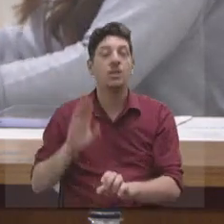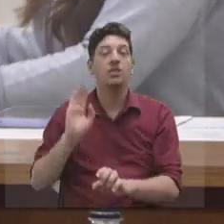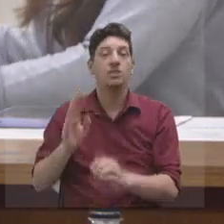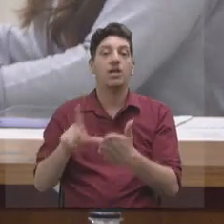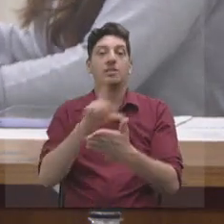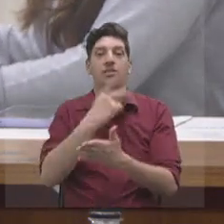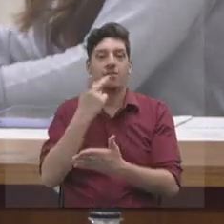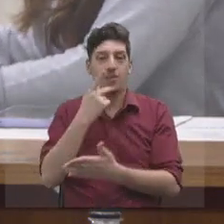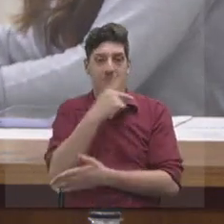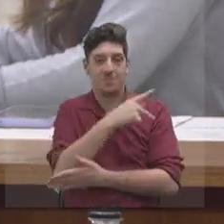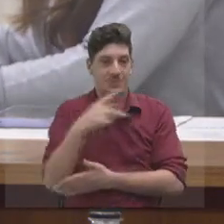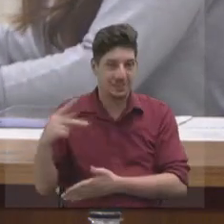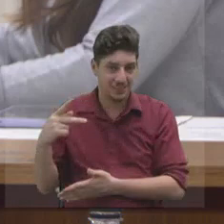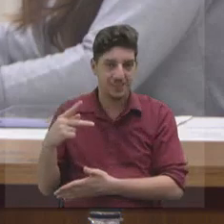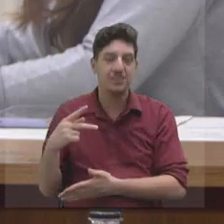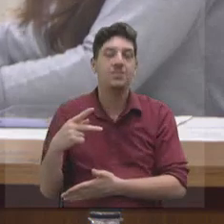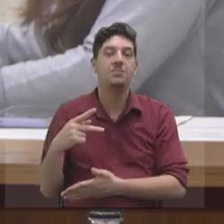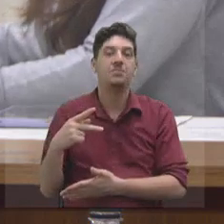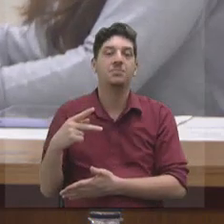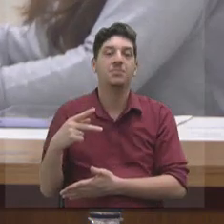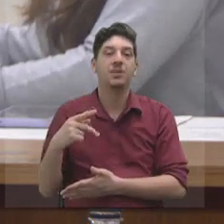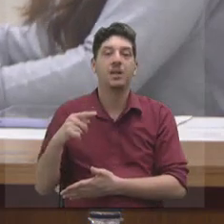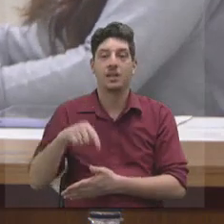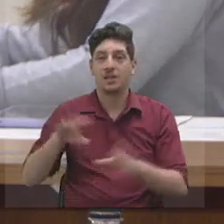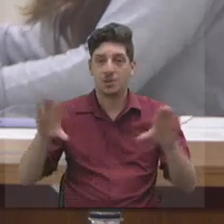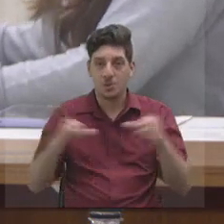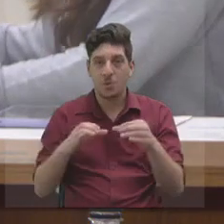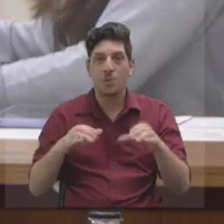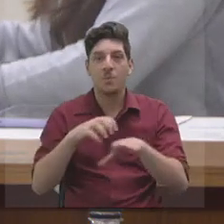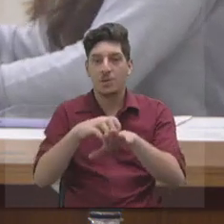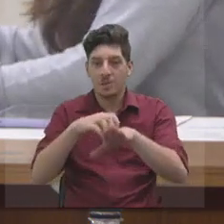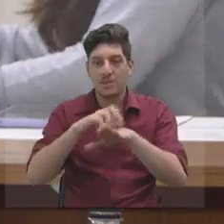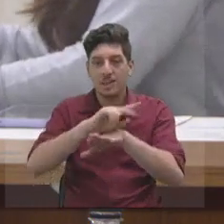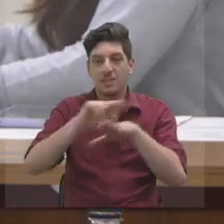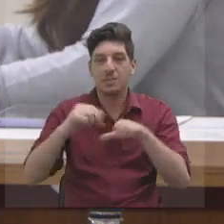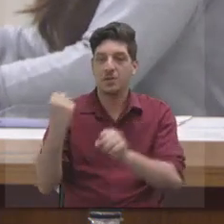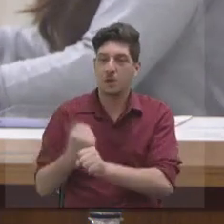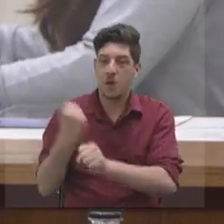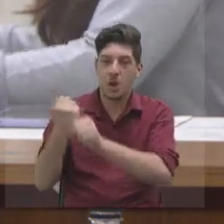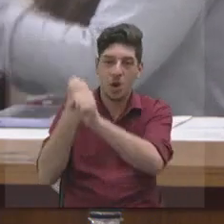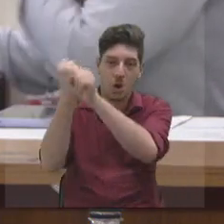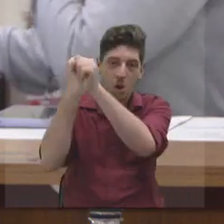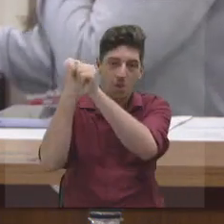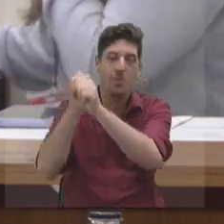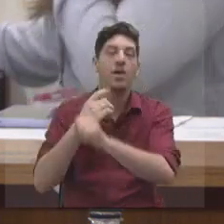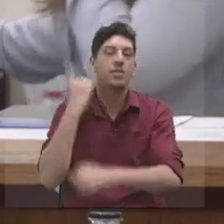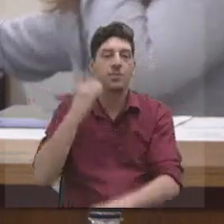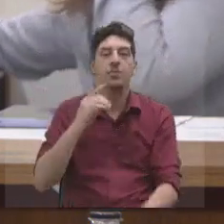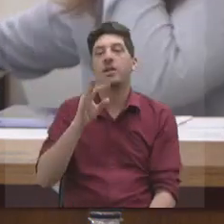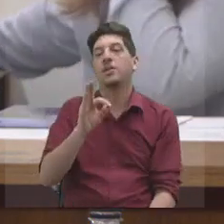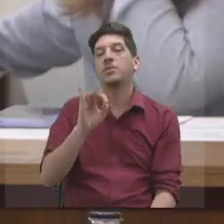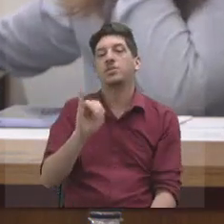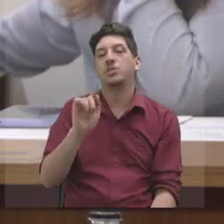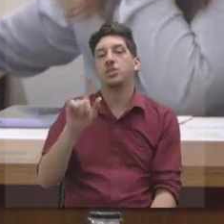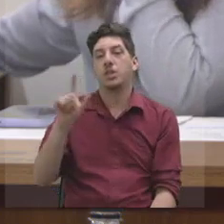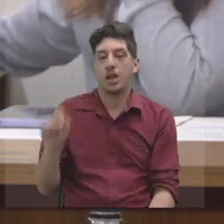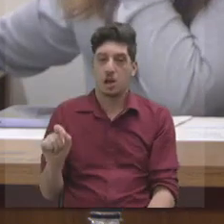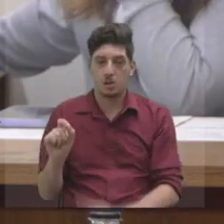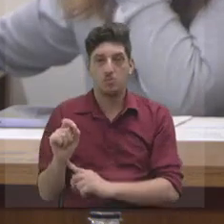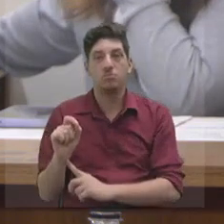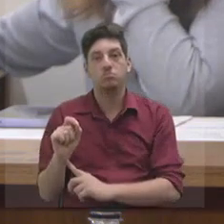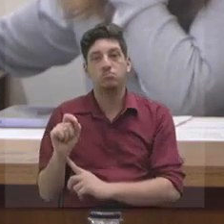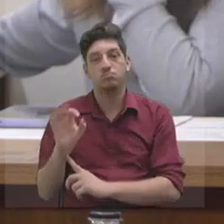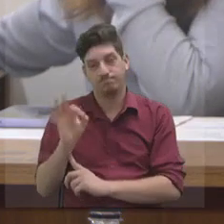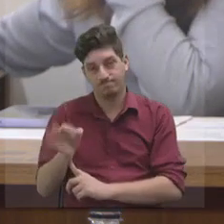presidente da nossa comissão de transporte obras públicas o deputado Tiago cota muito bem recebido